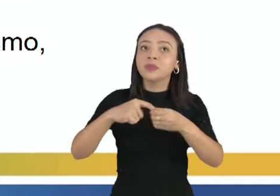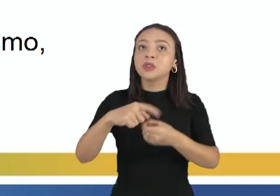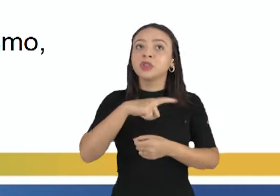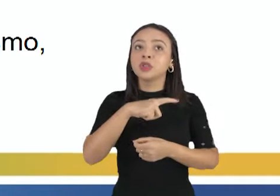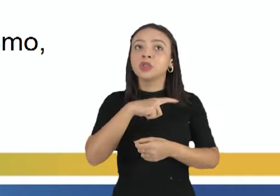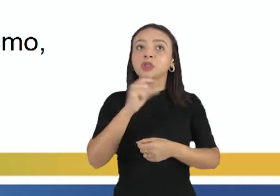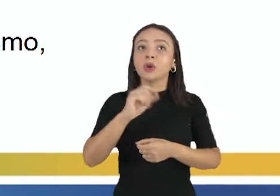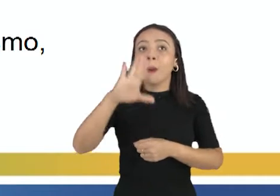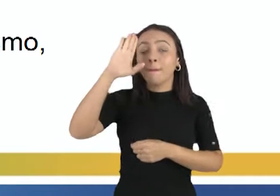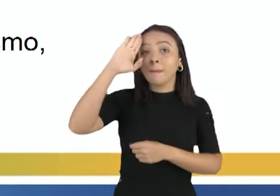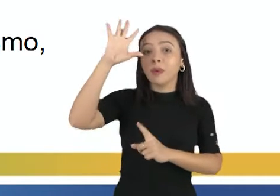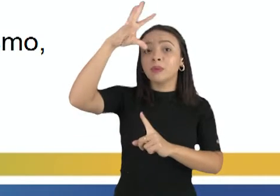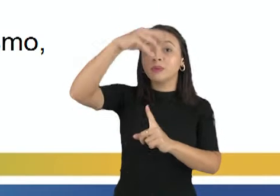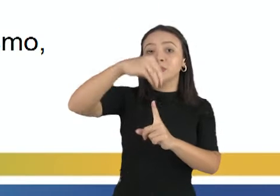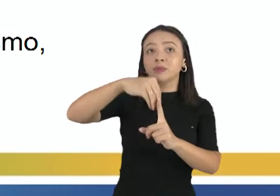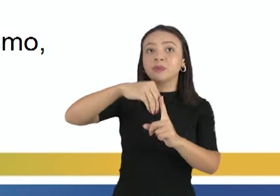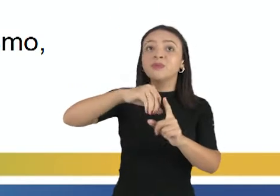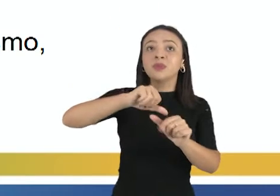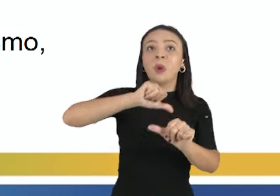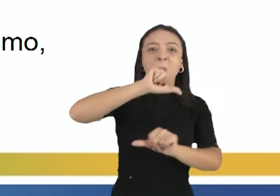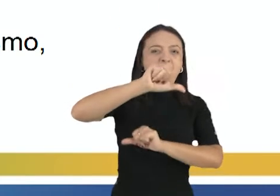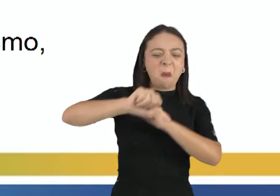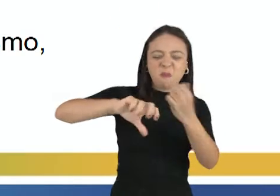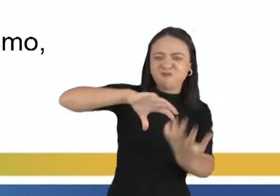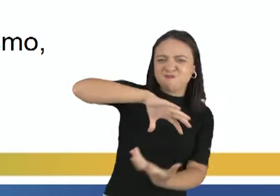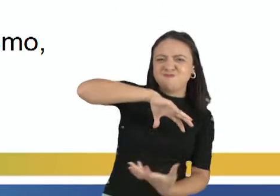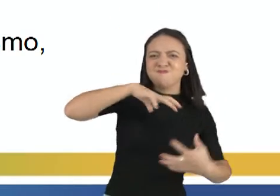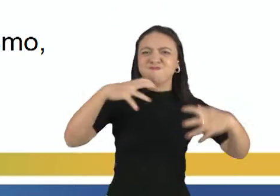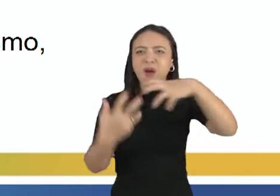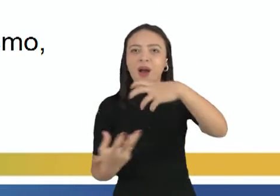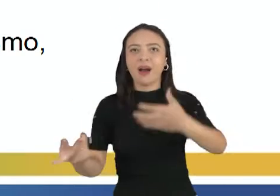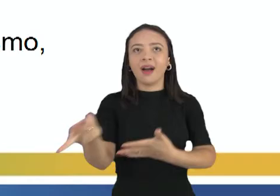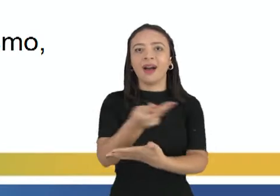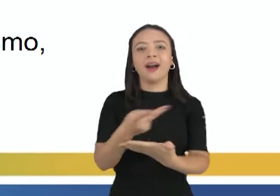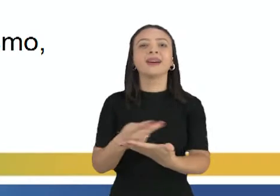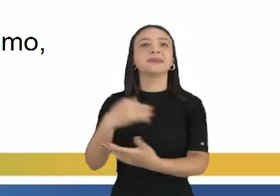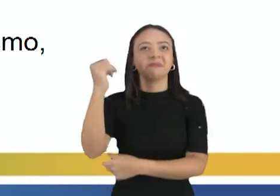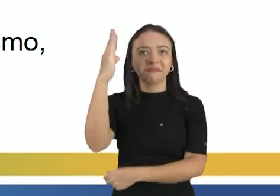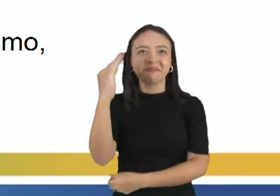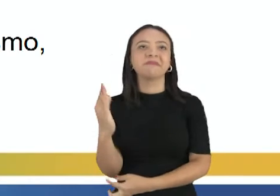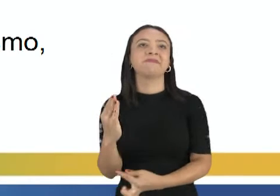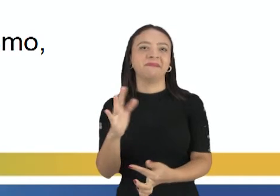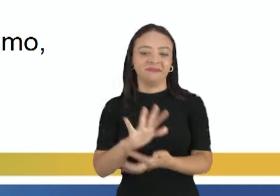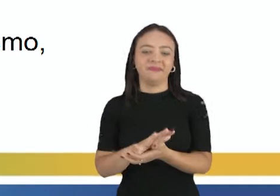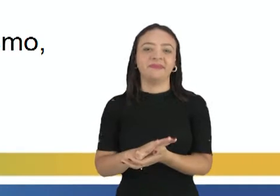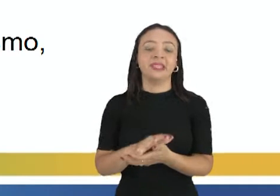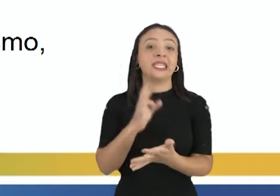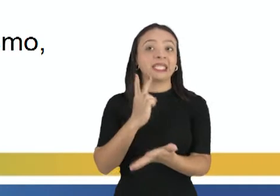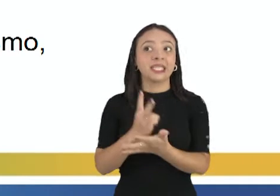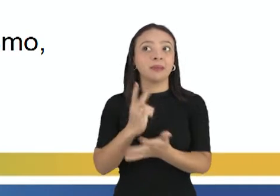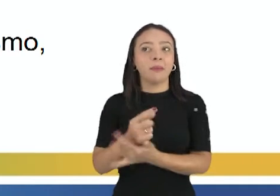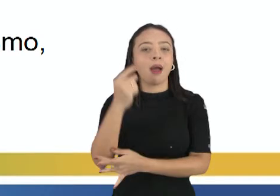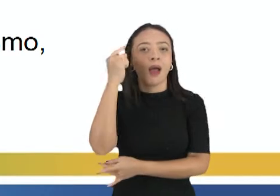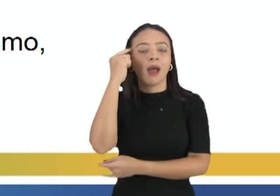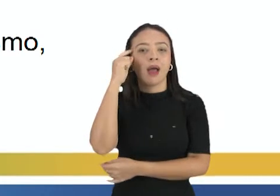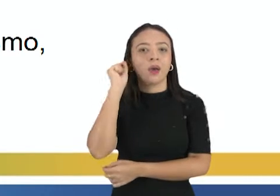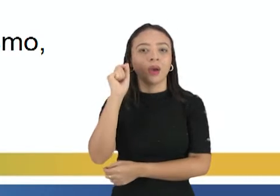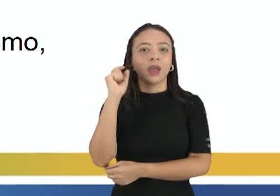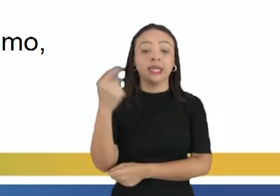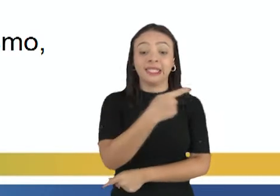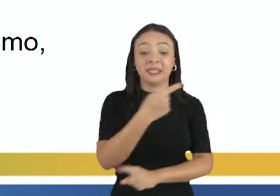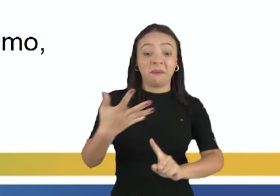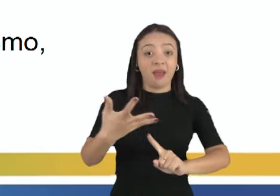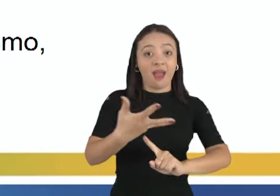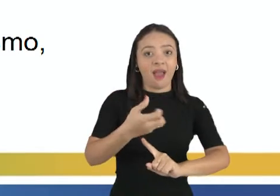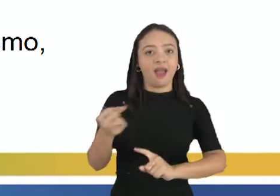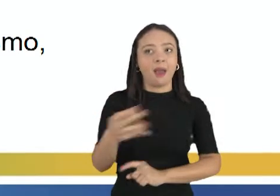como principal objetivo o quê? Revolucionar a arte brasileira. Todas as vezes vocês pensarem na Semana da